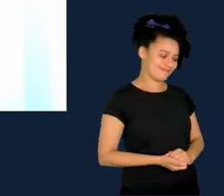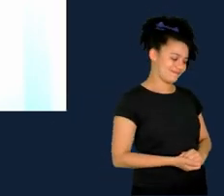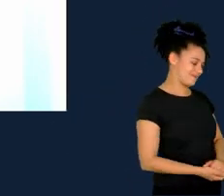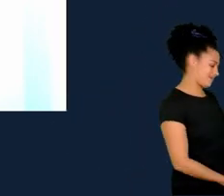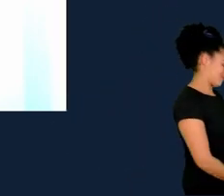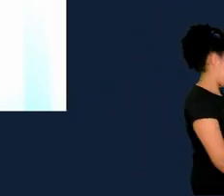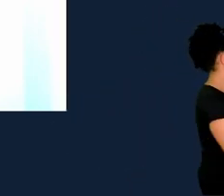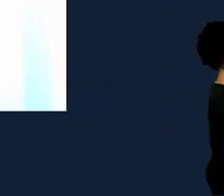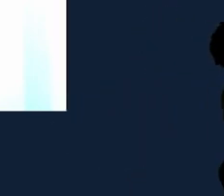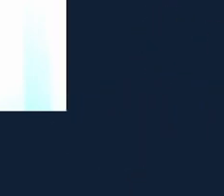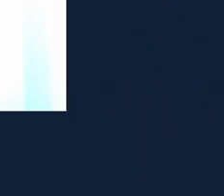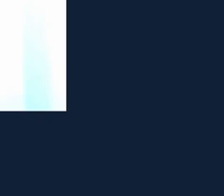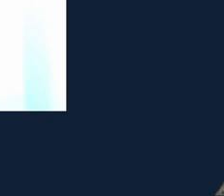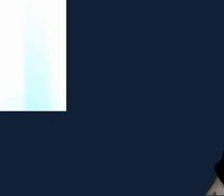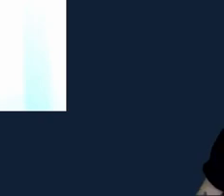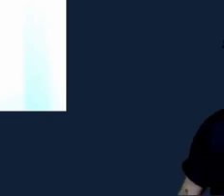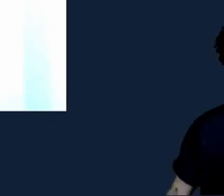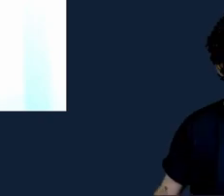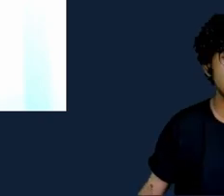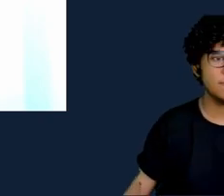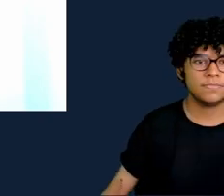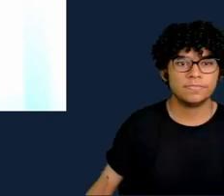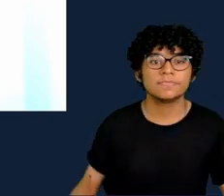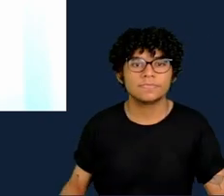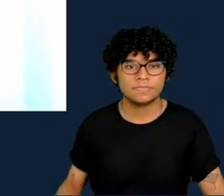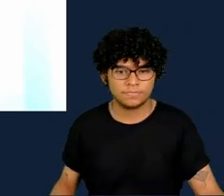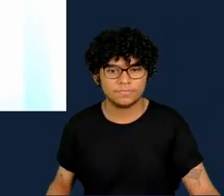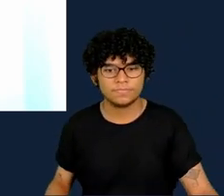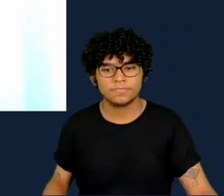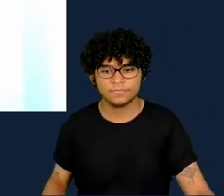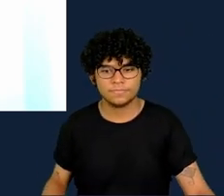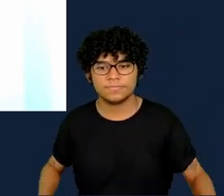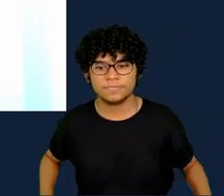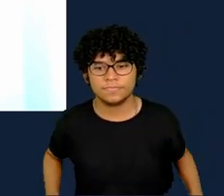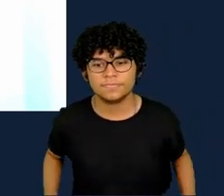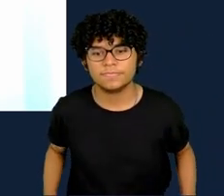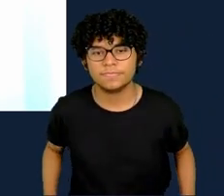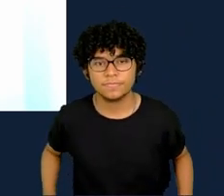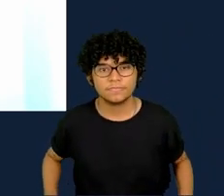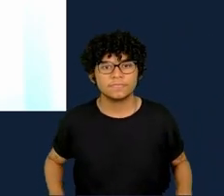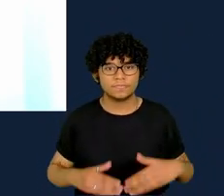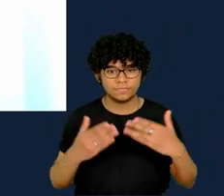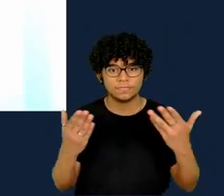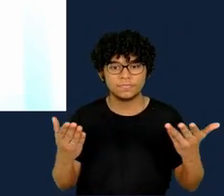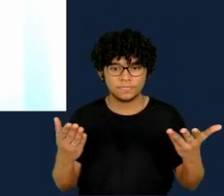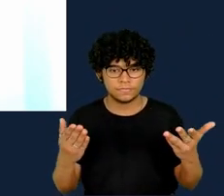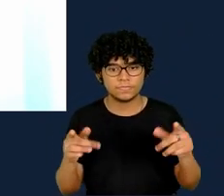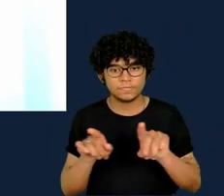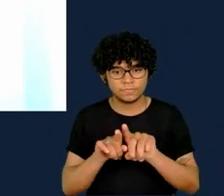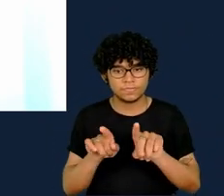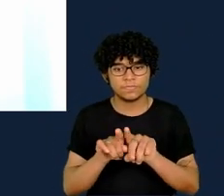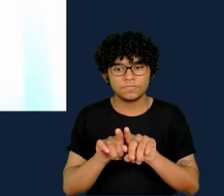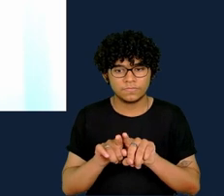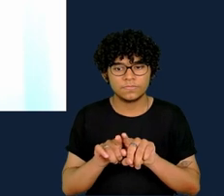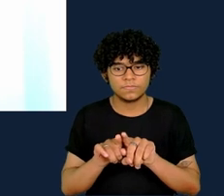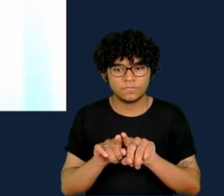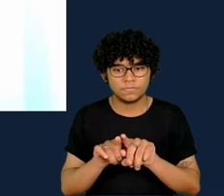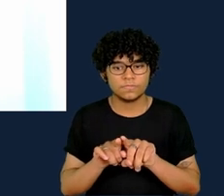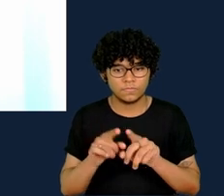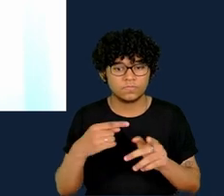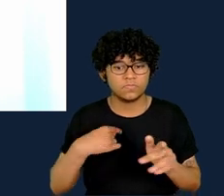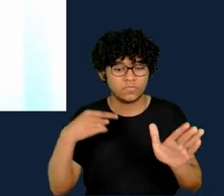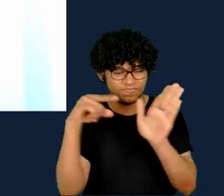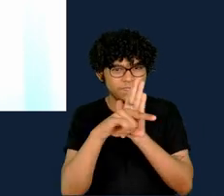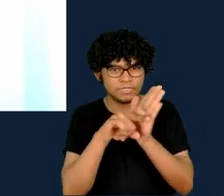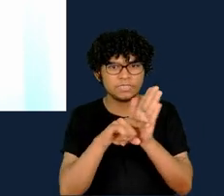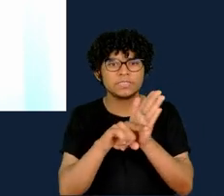Franci, eu vou continuar contigo. Eu, infelizmente, não li a sua tese, mas eu pesquisei e vi que